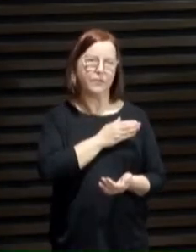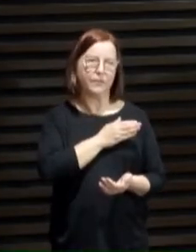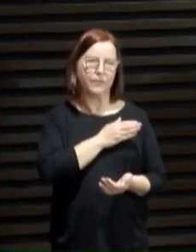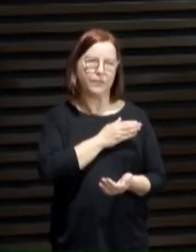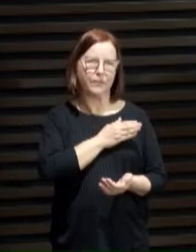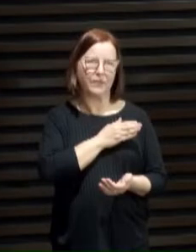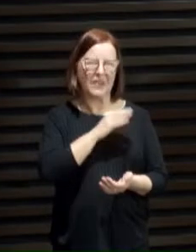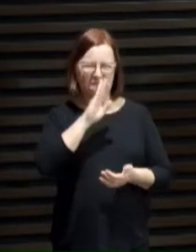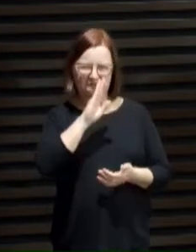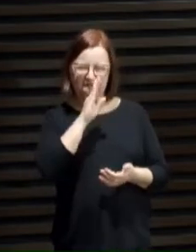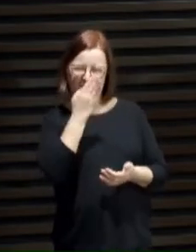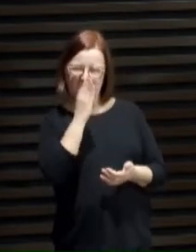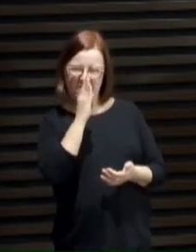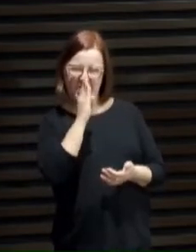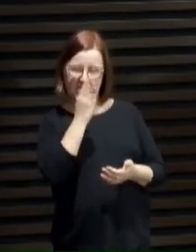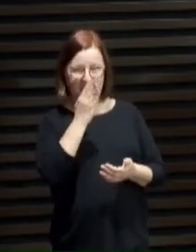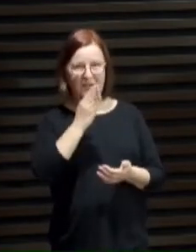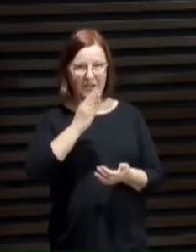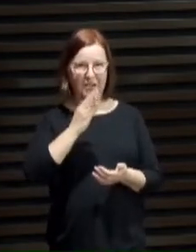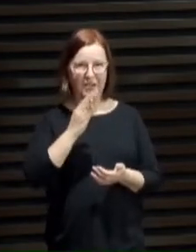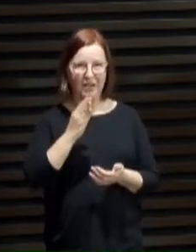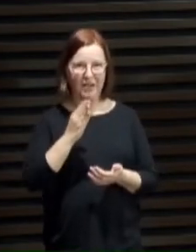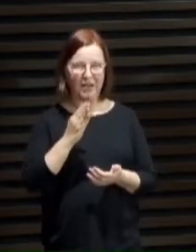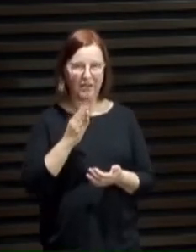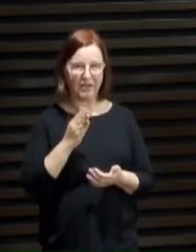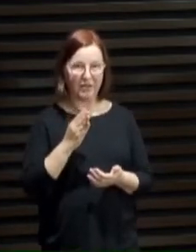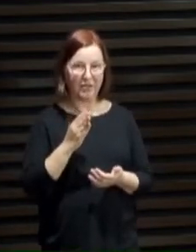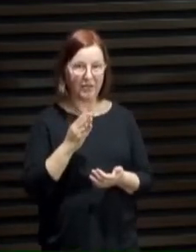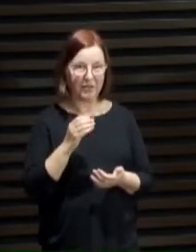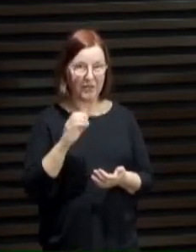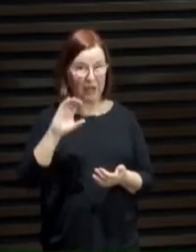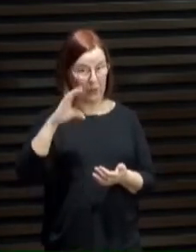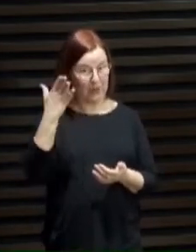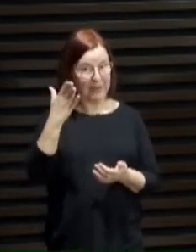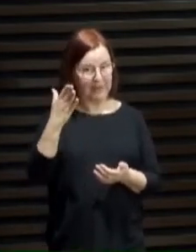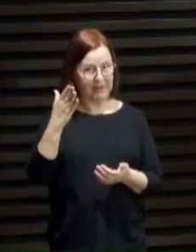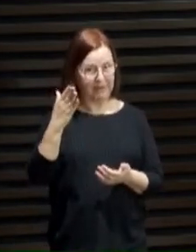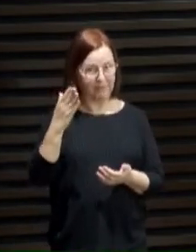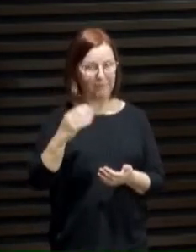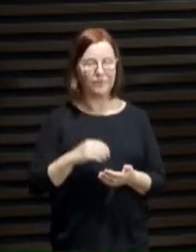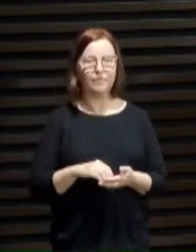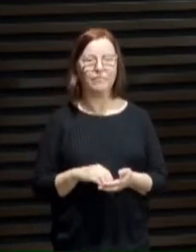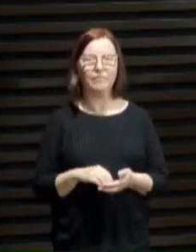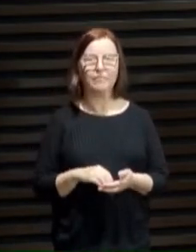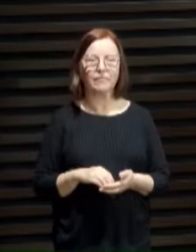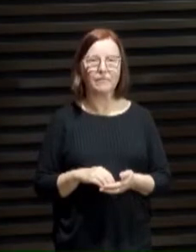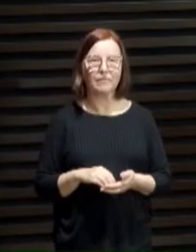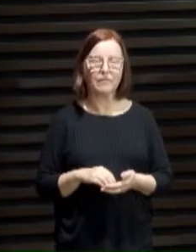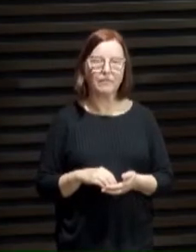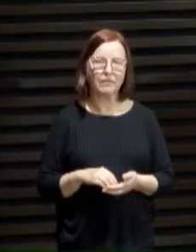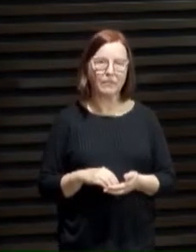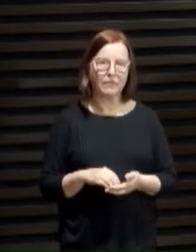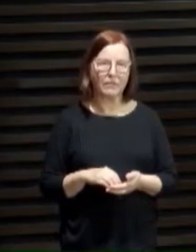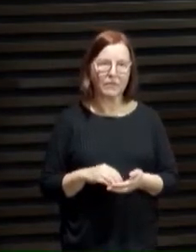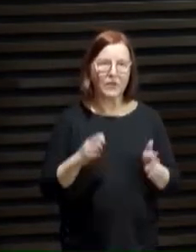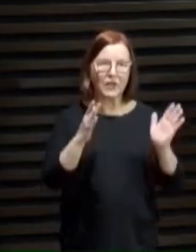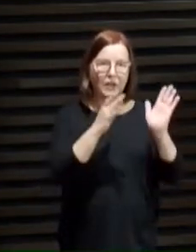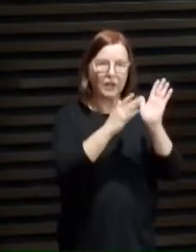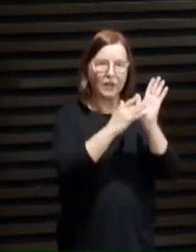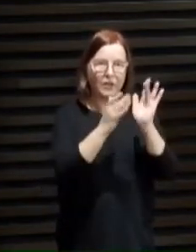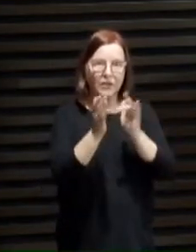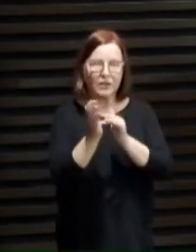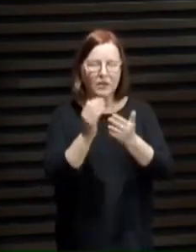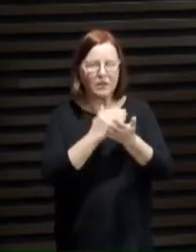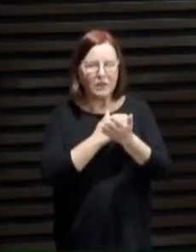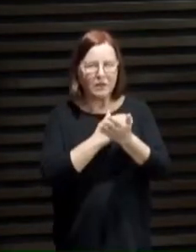a traição que estava prestes a acontecer. E Jesus, desde o início